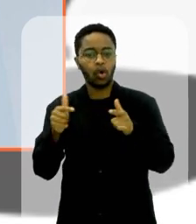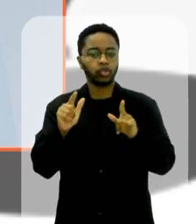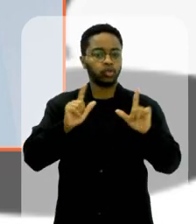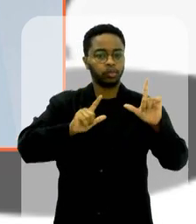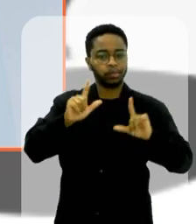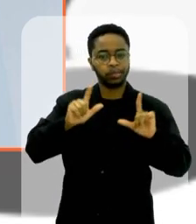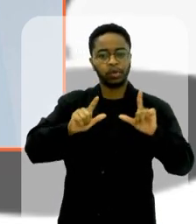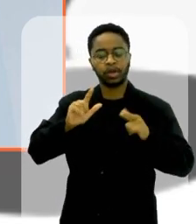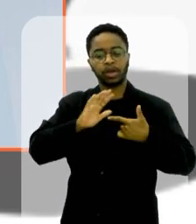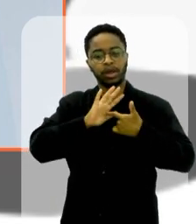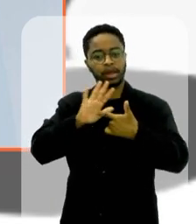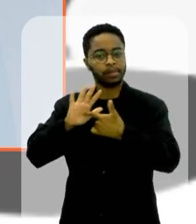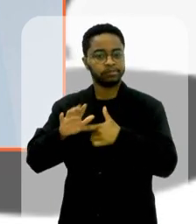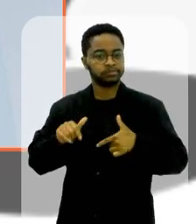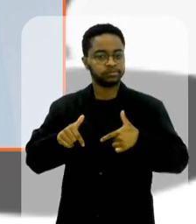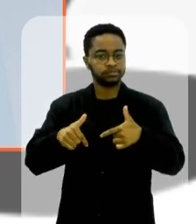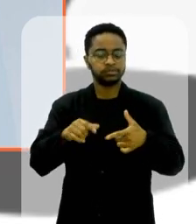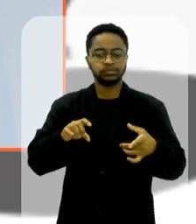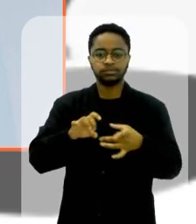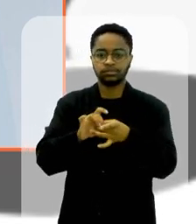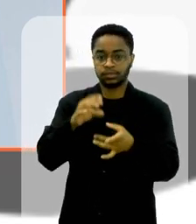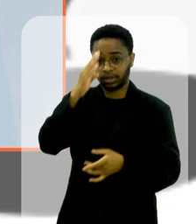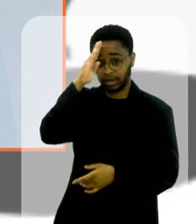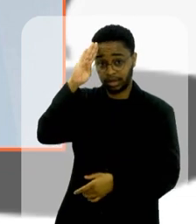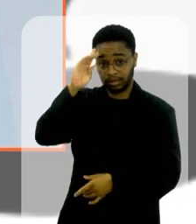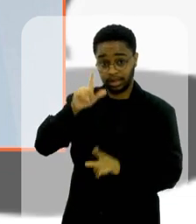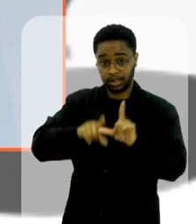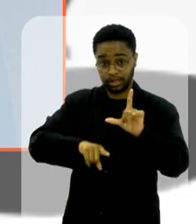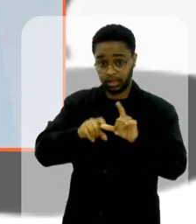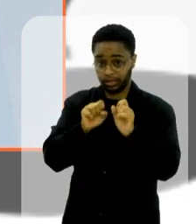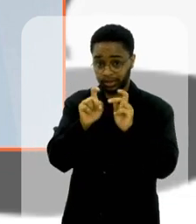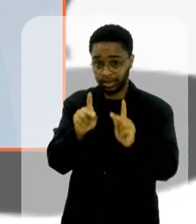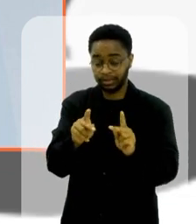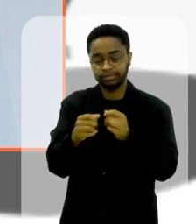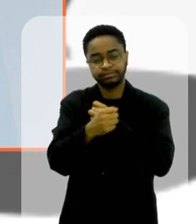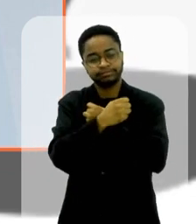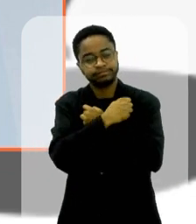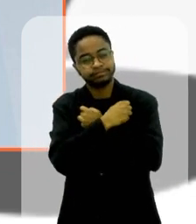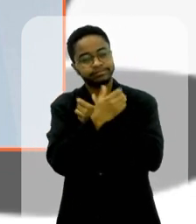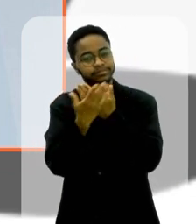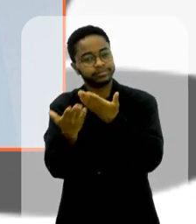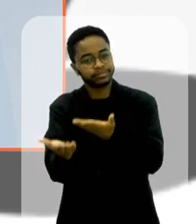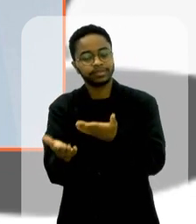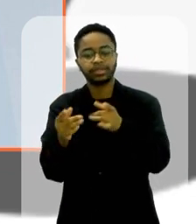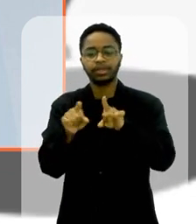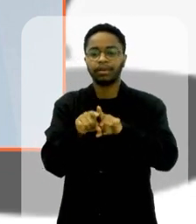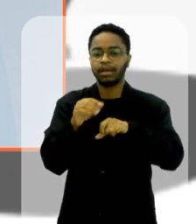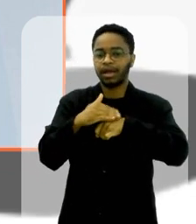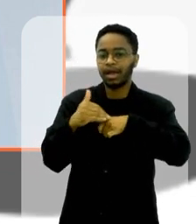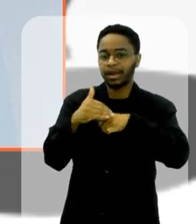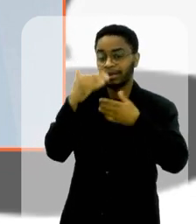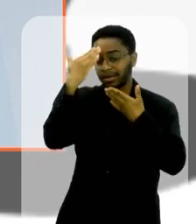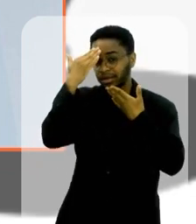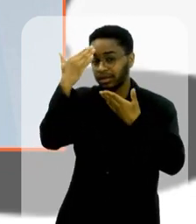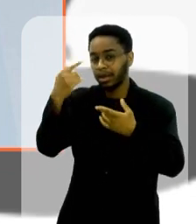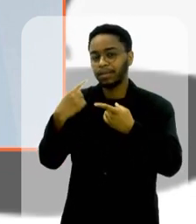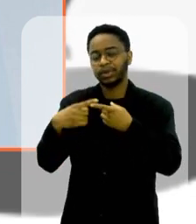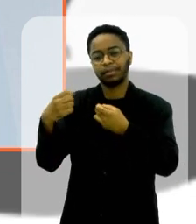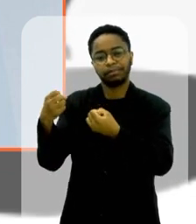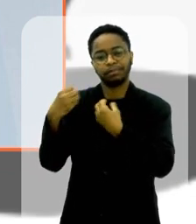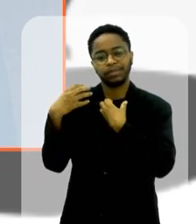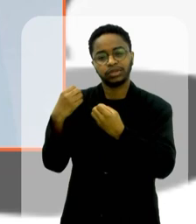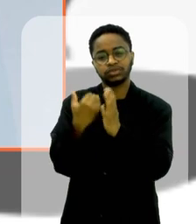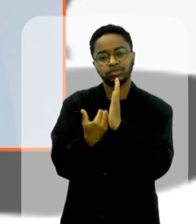suas próximas ações da Academia Capixaba de Letras, tá bem? Então é o nosso abraço, o nosso carinho, a nossa gratidão por você